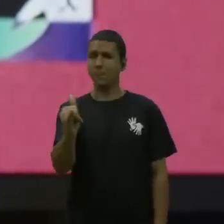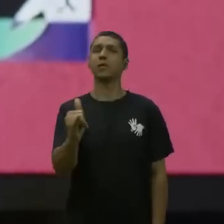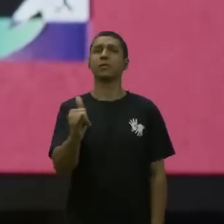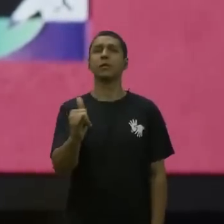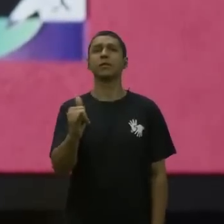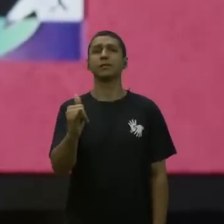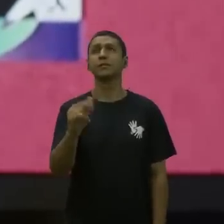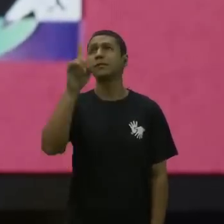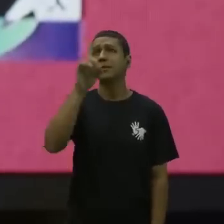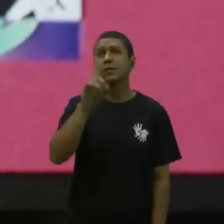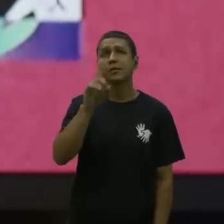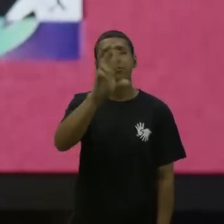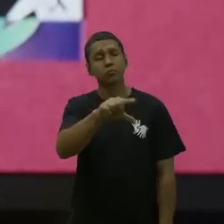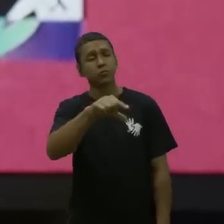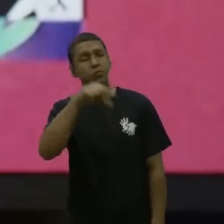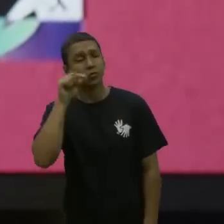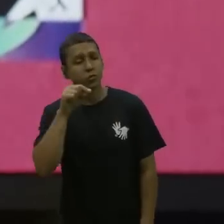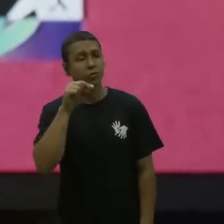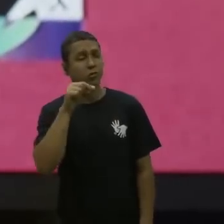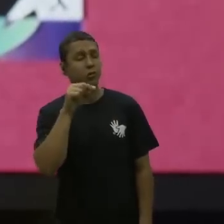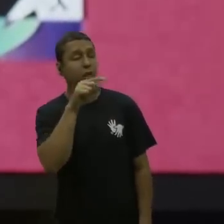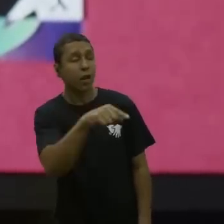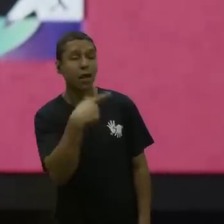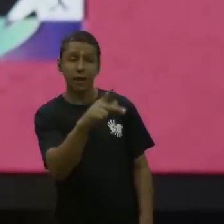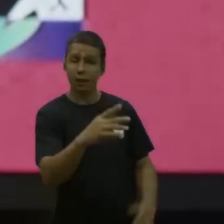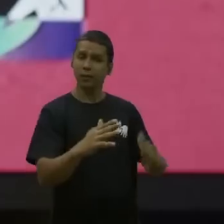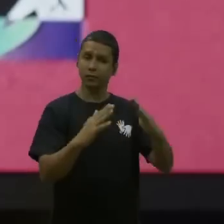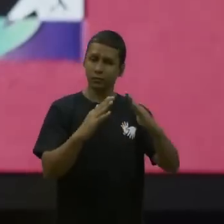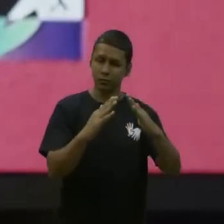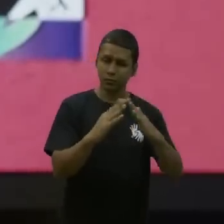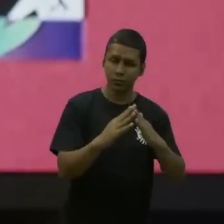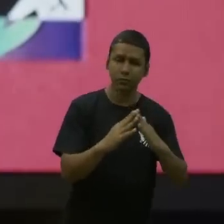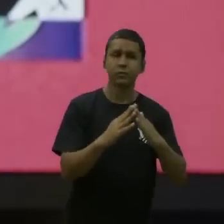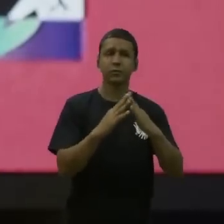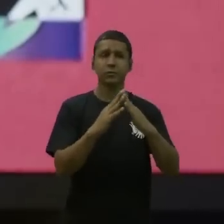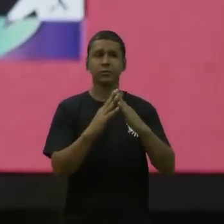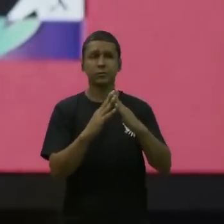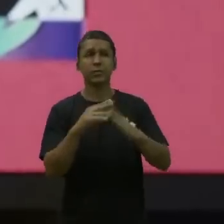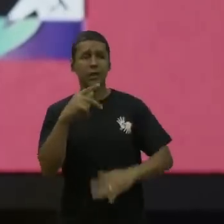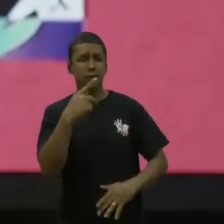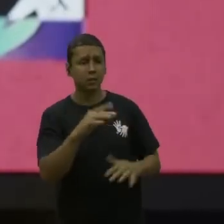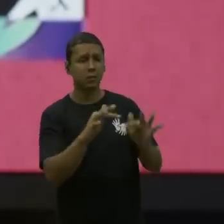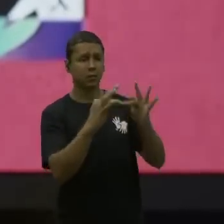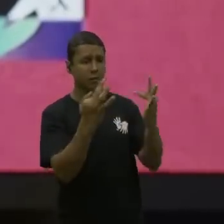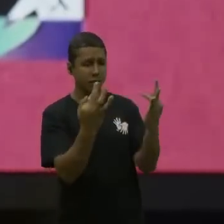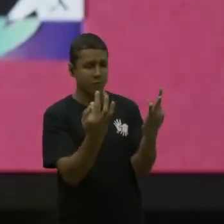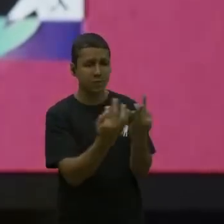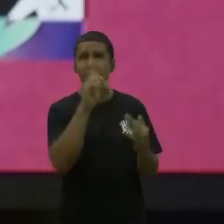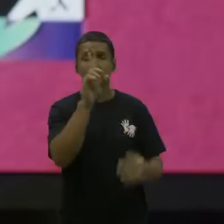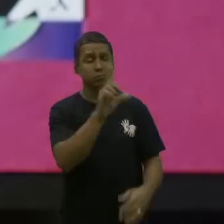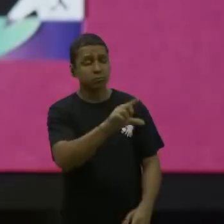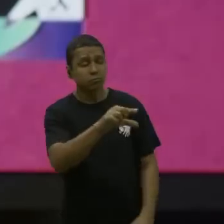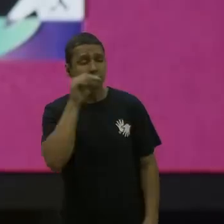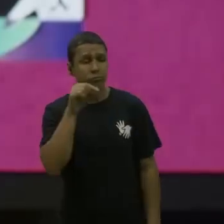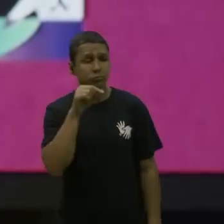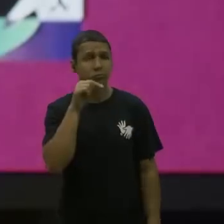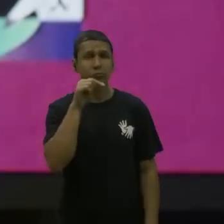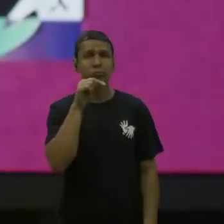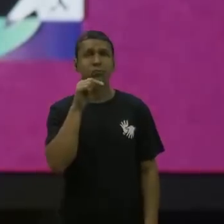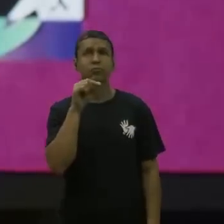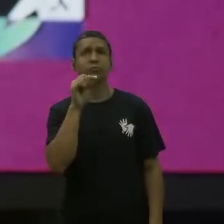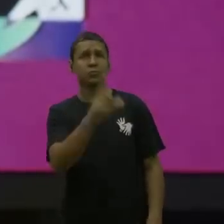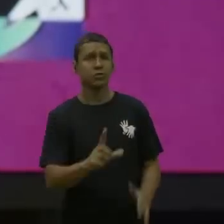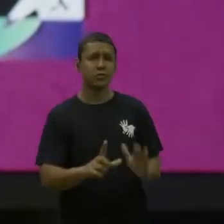profeta. Deus te escolheu no meio da tua casa. Deus te escolheu no meio da tua família. Você está atrasando o